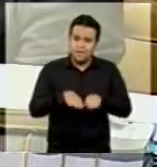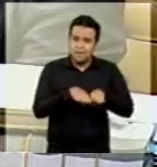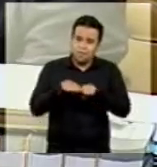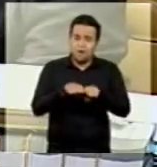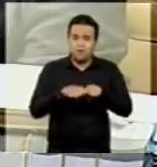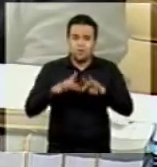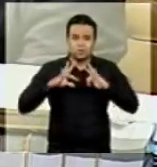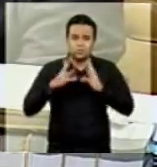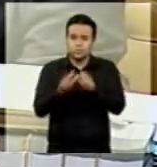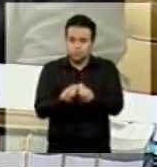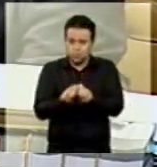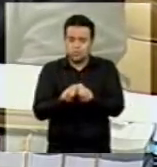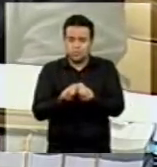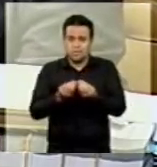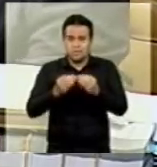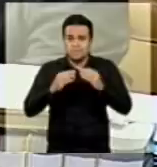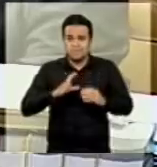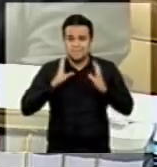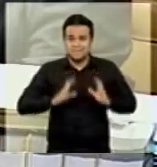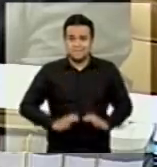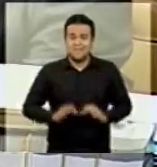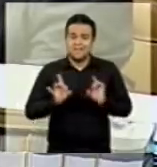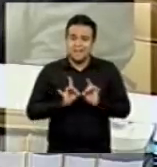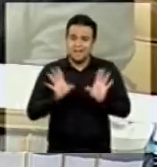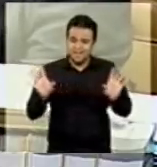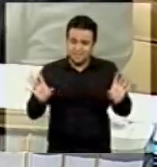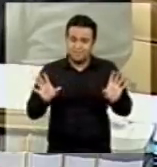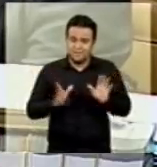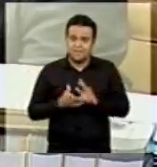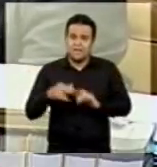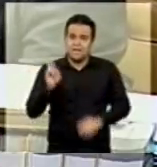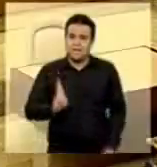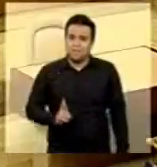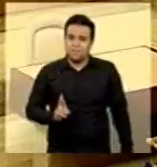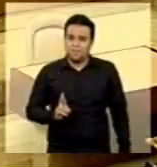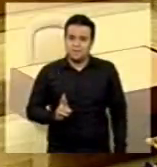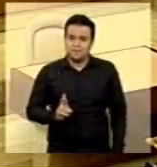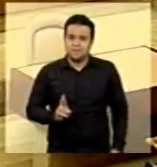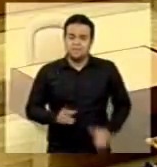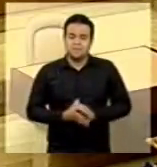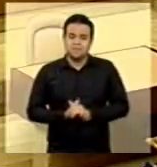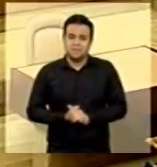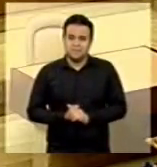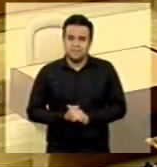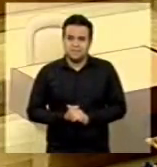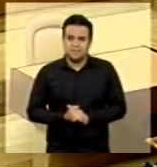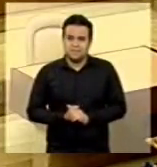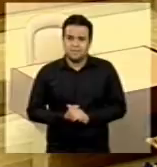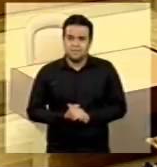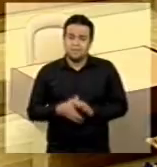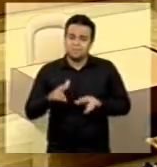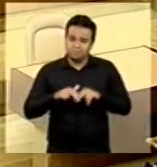entre todos os cidadãos livres desta República Democrática. A mim me parece, portanto,